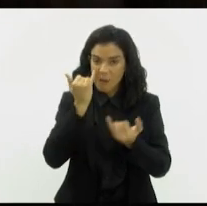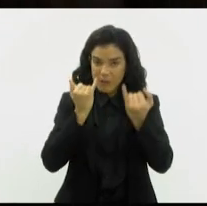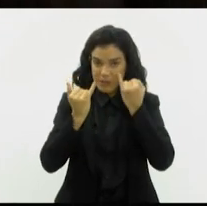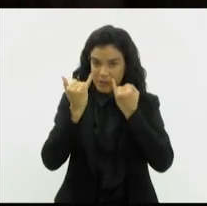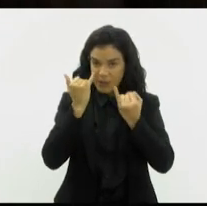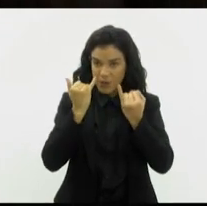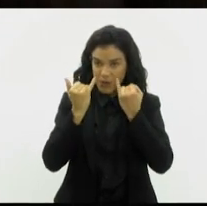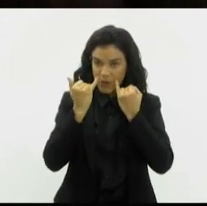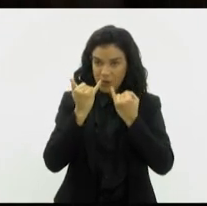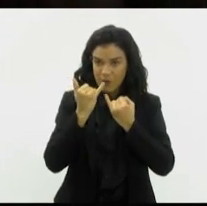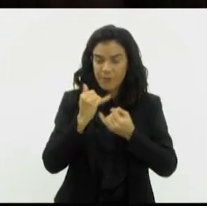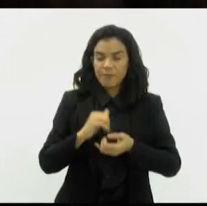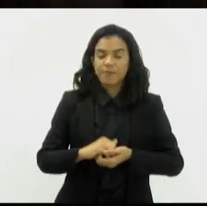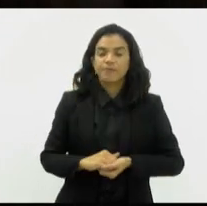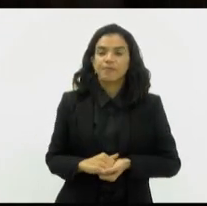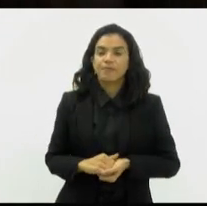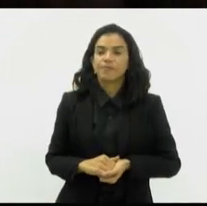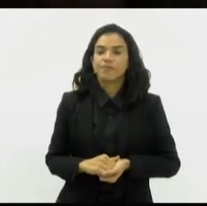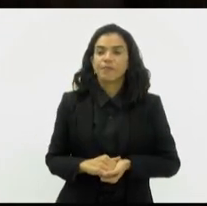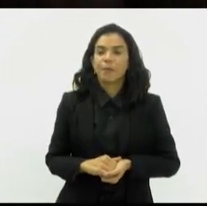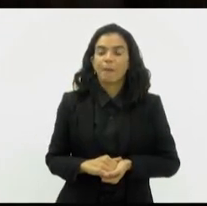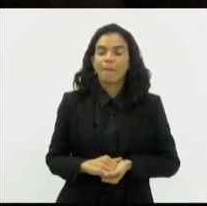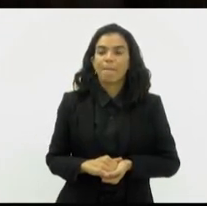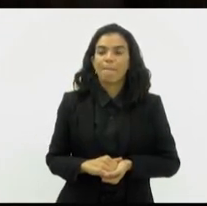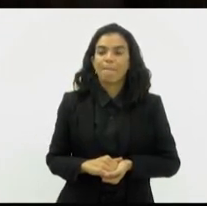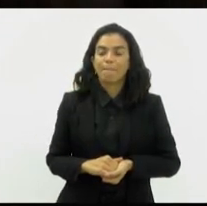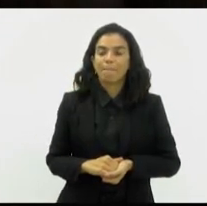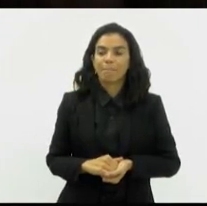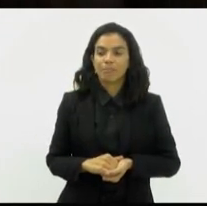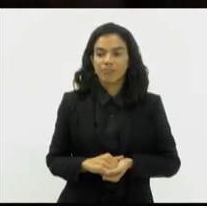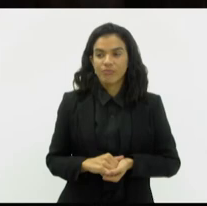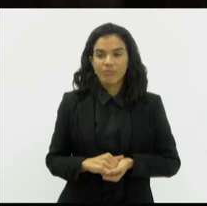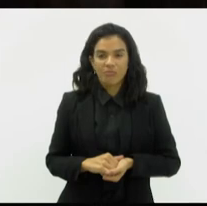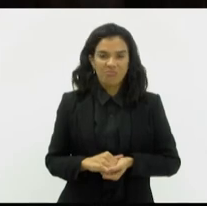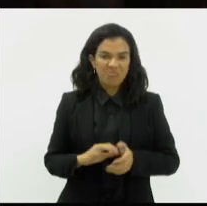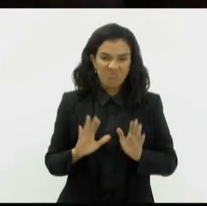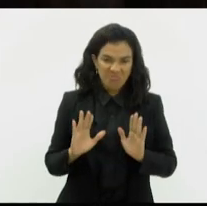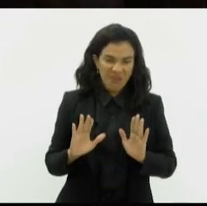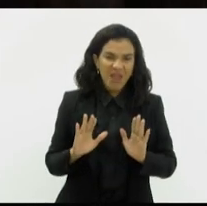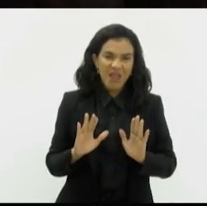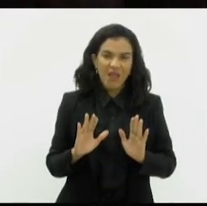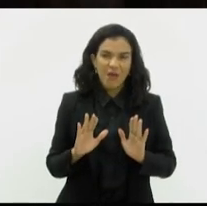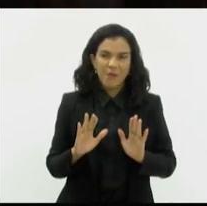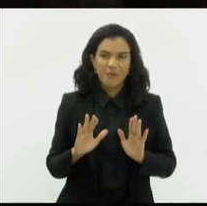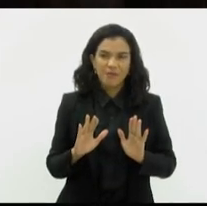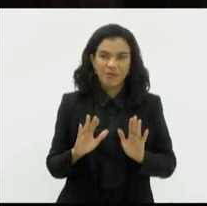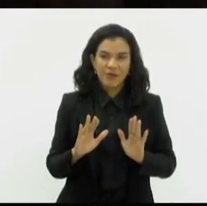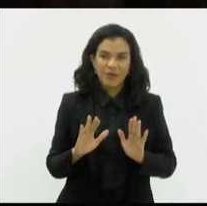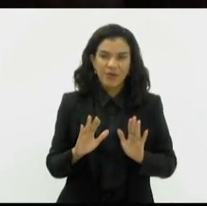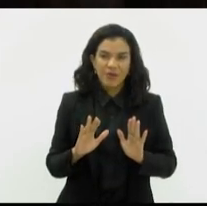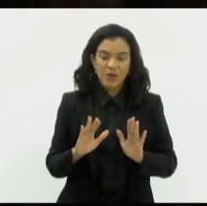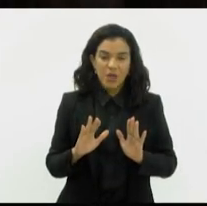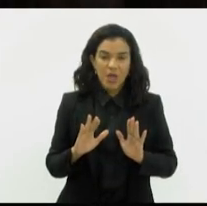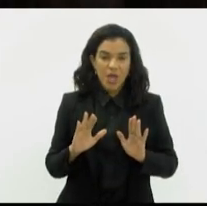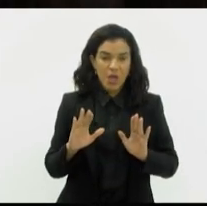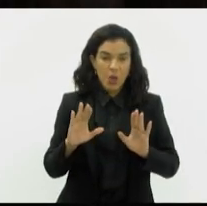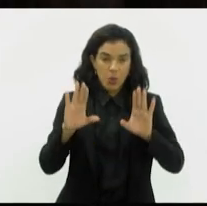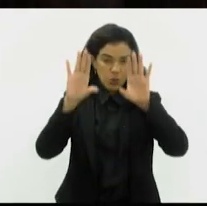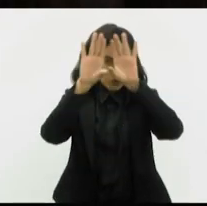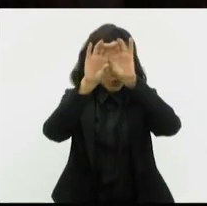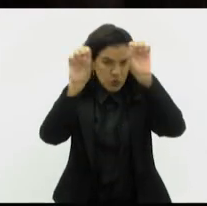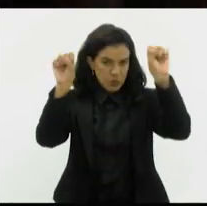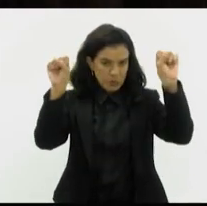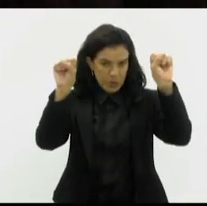não né? Acraseado a informação. E não corrige, hein? Nós estamos falando do Supremo Tribunal,